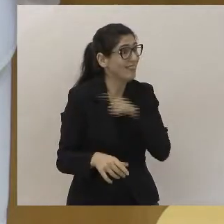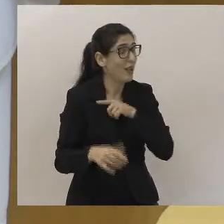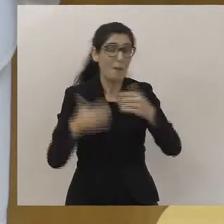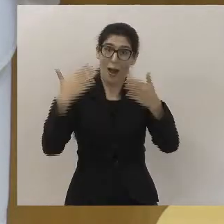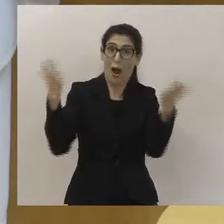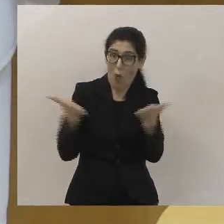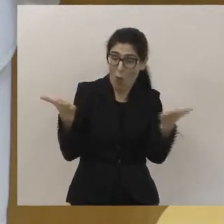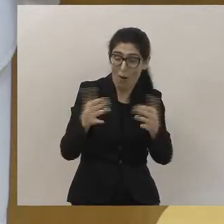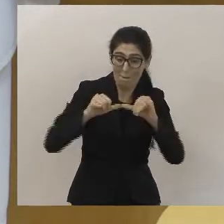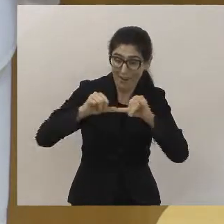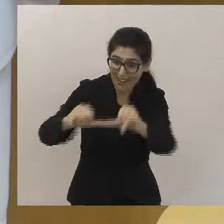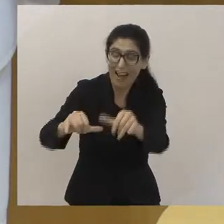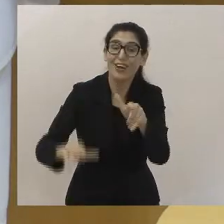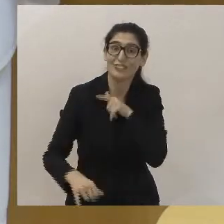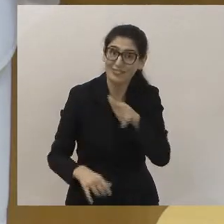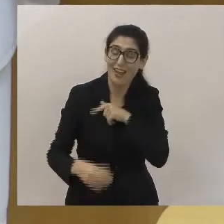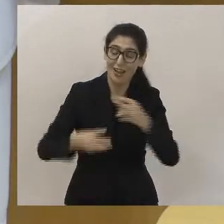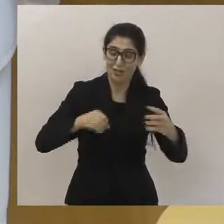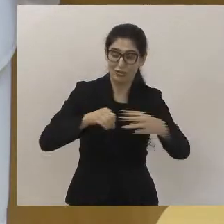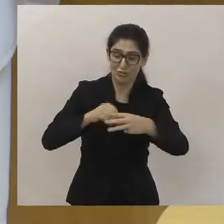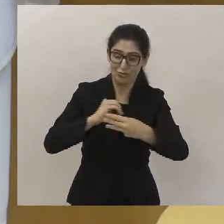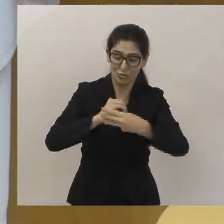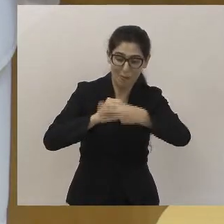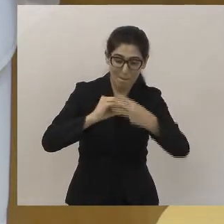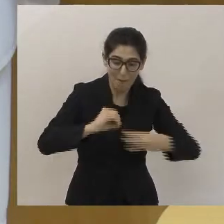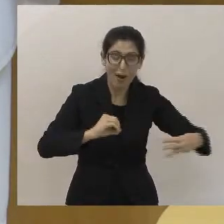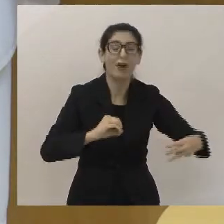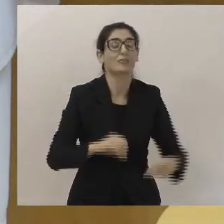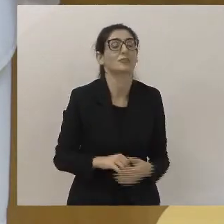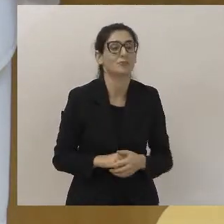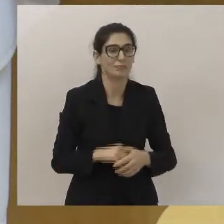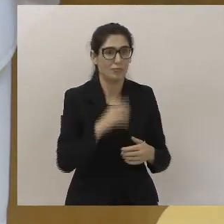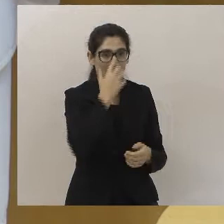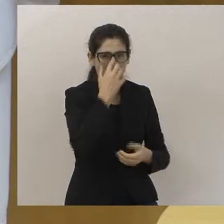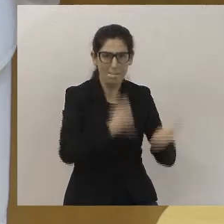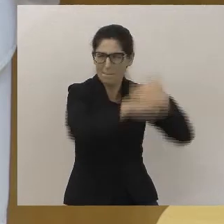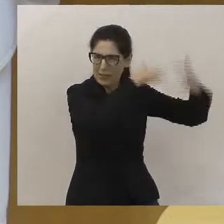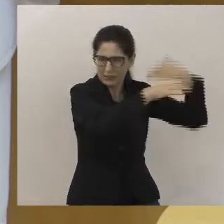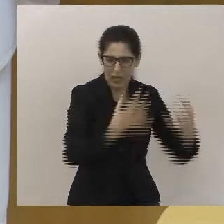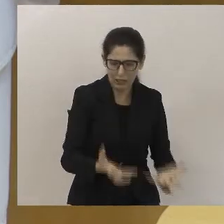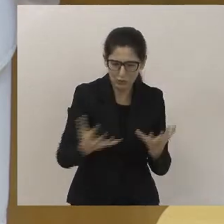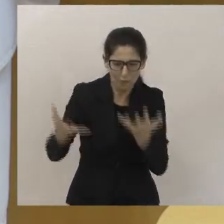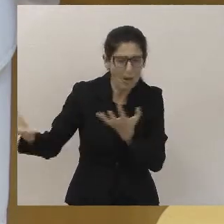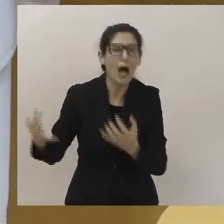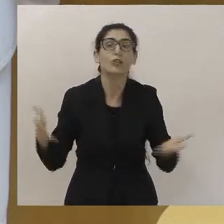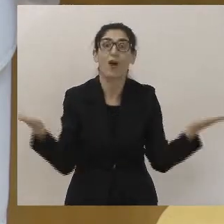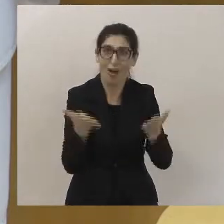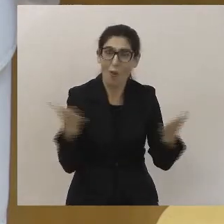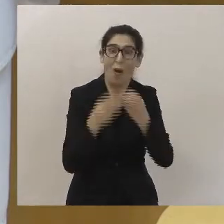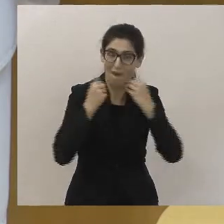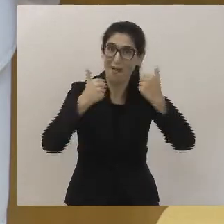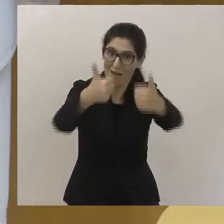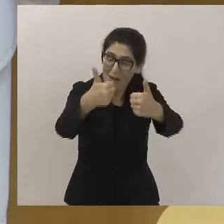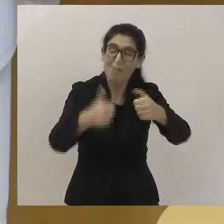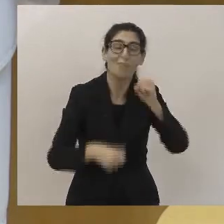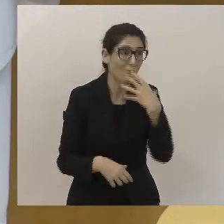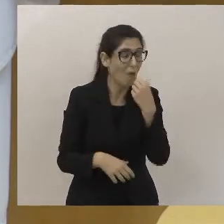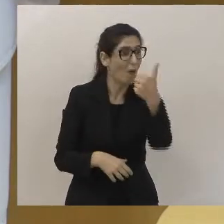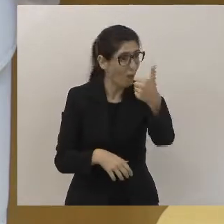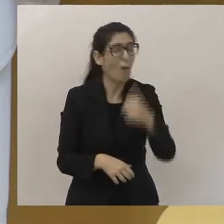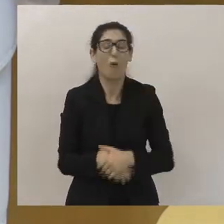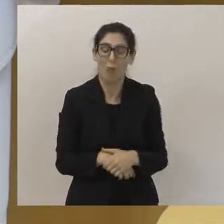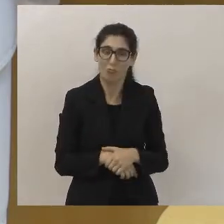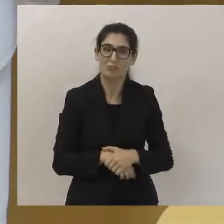mato então eu falo que todo mundo que ainda têm que contribuir um pouco a nossa cidade a cair eu tenho certeza